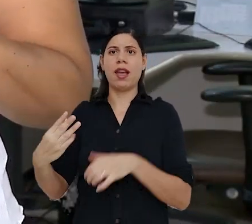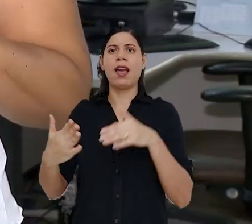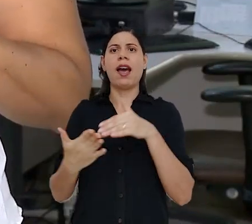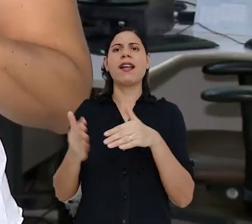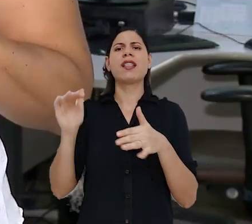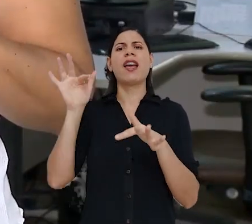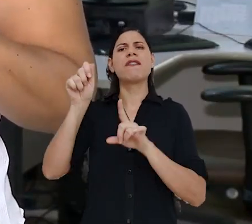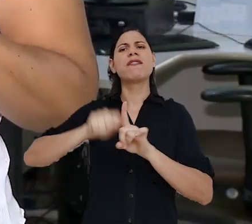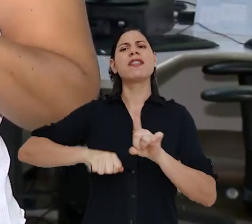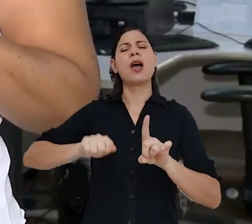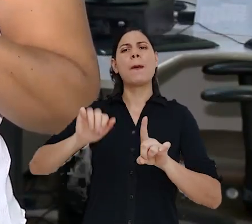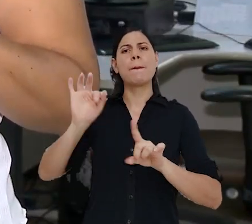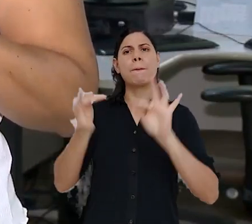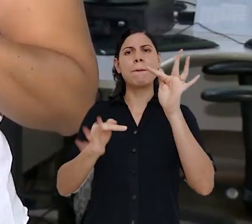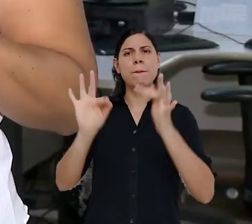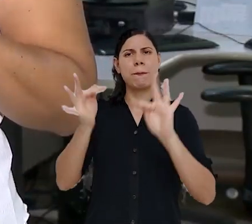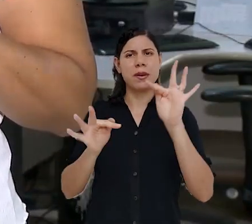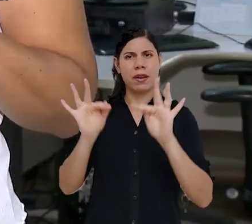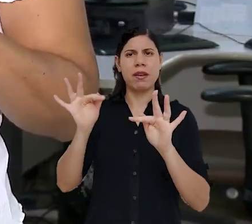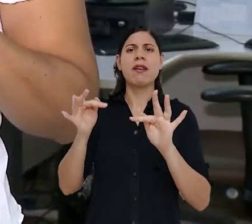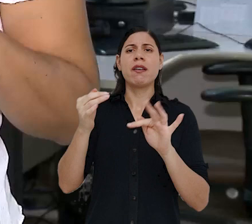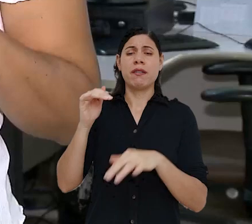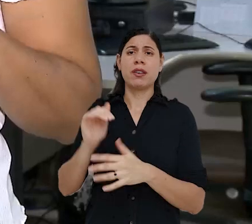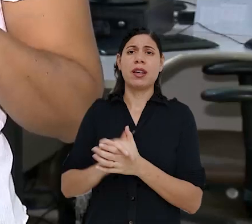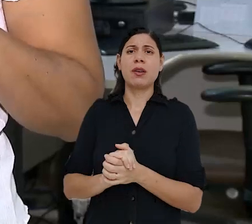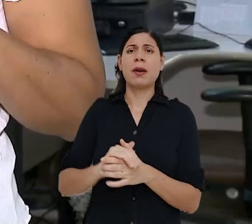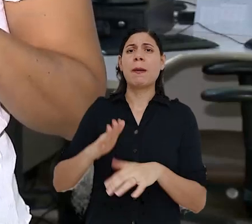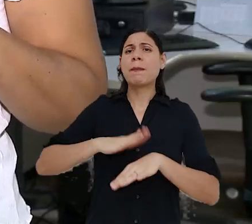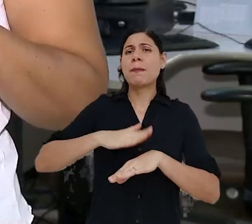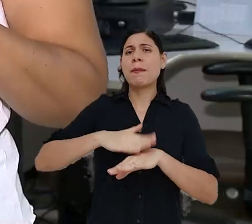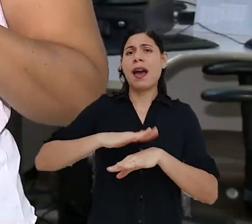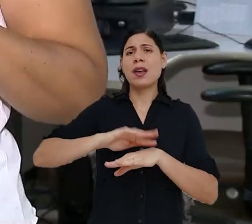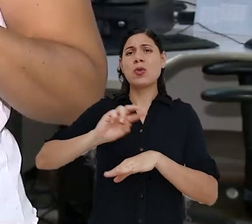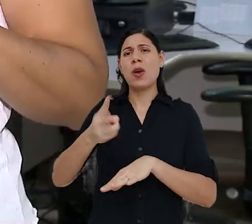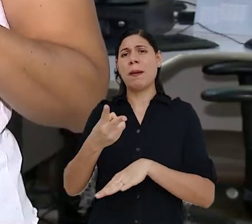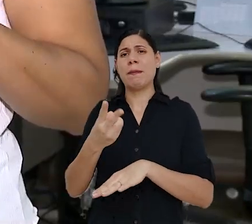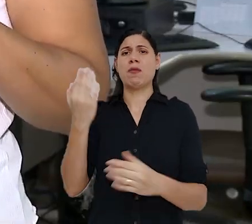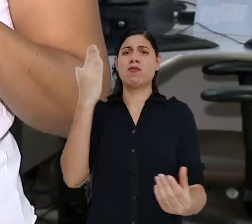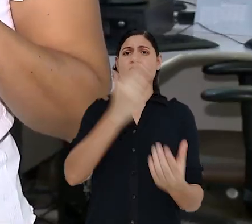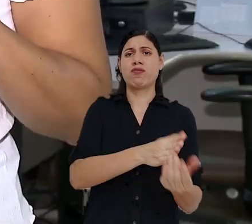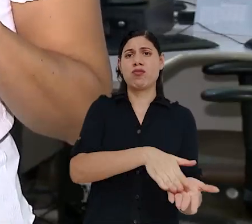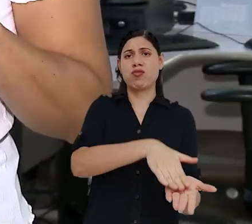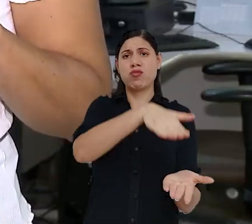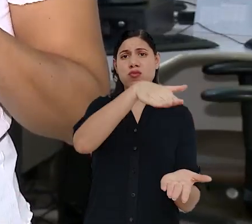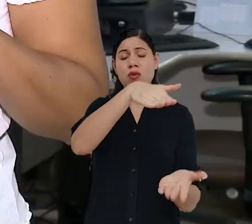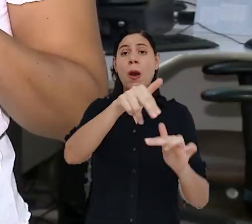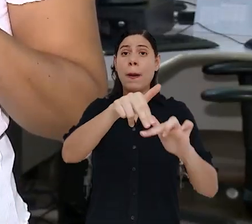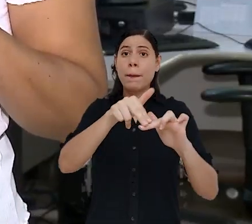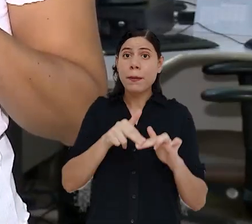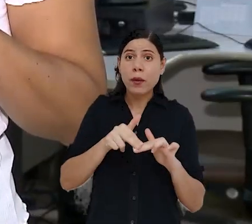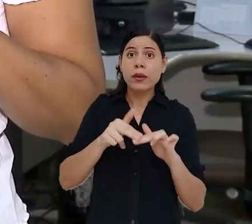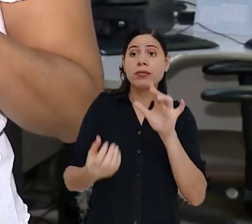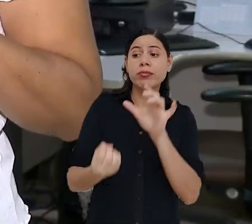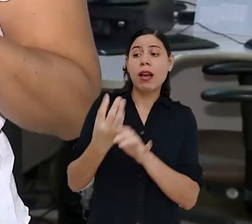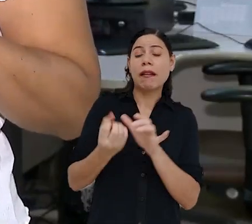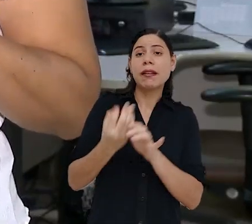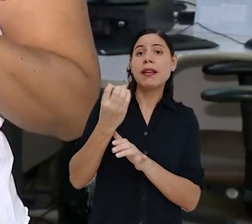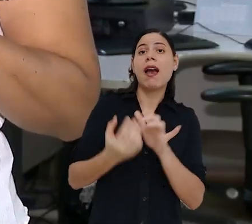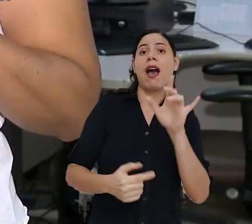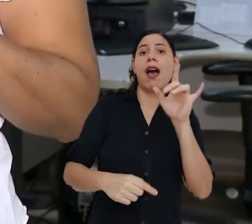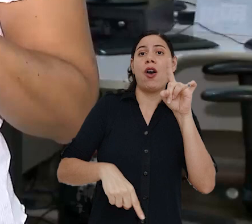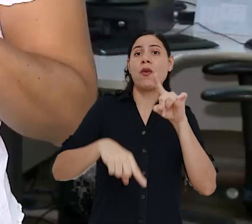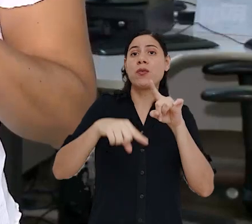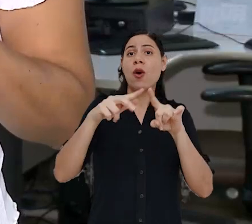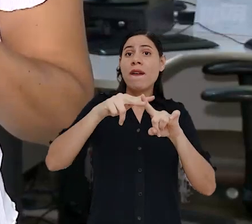até o final de fevereiro, foram distribuídas mais de 14 mil novas ações. Por isso, o NUGEP tem trabalhado na criação de ferramentas